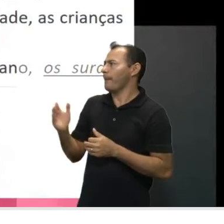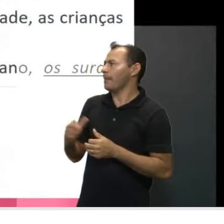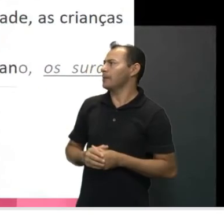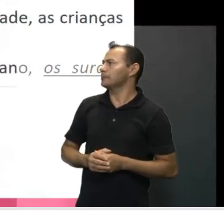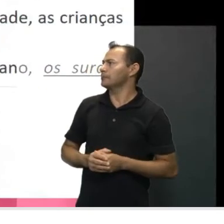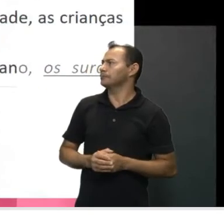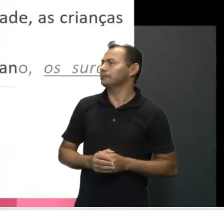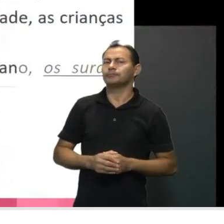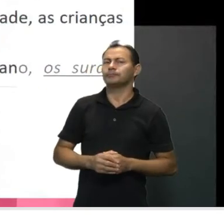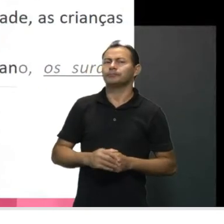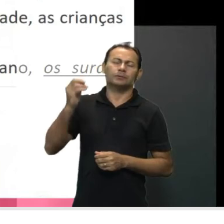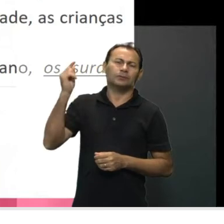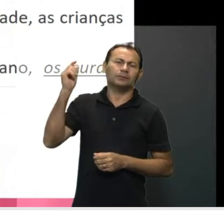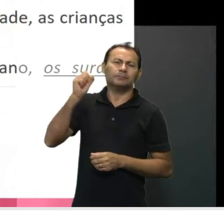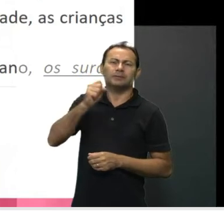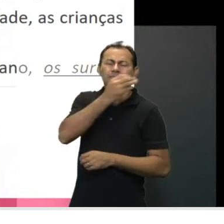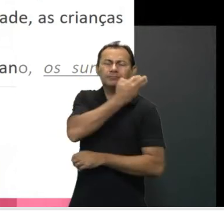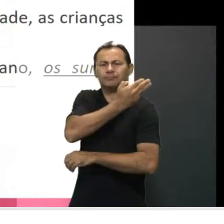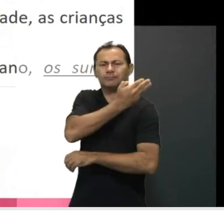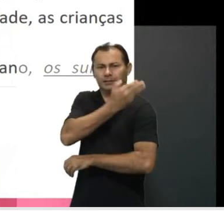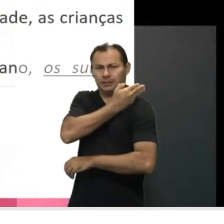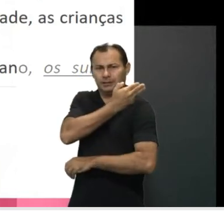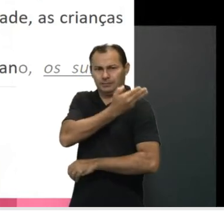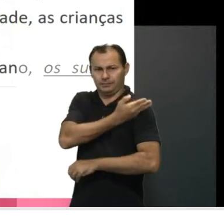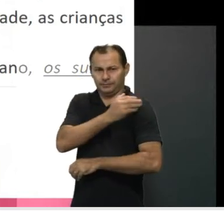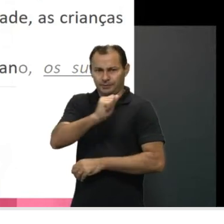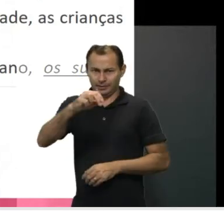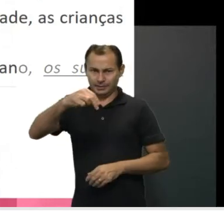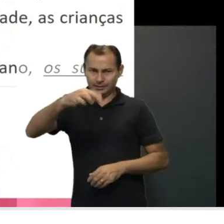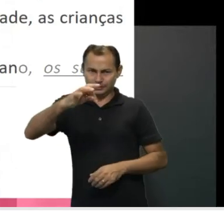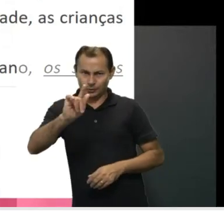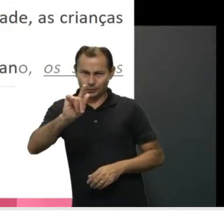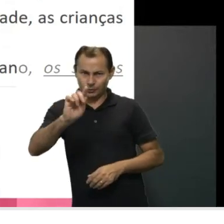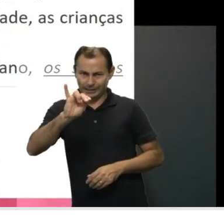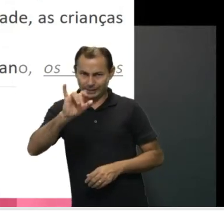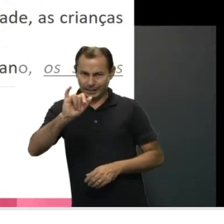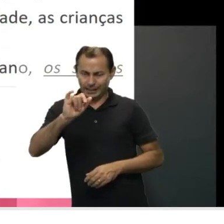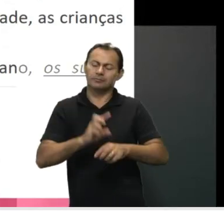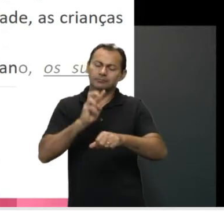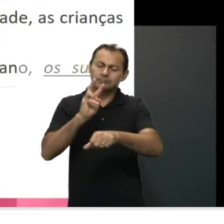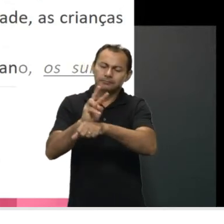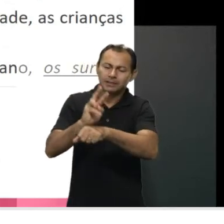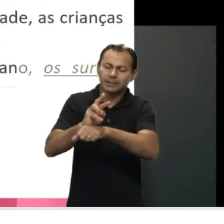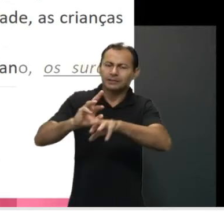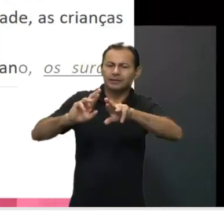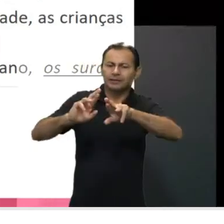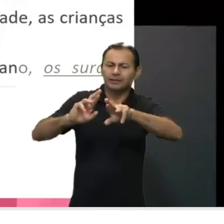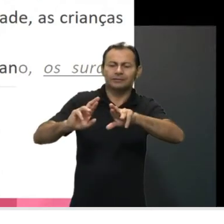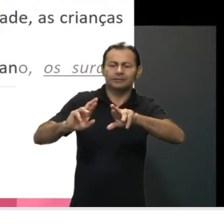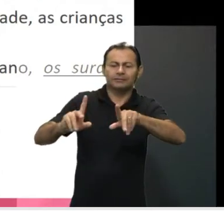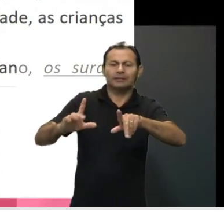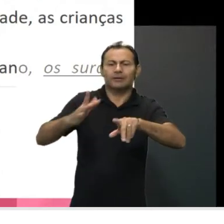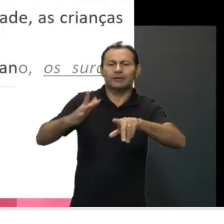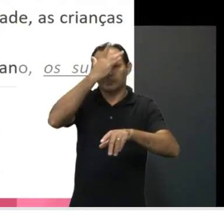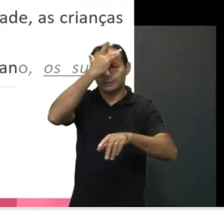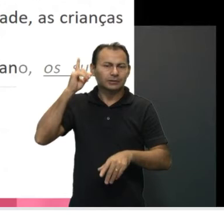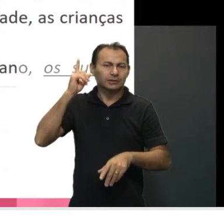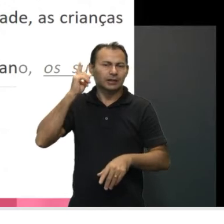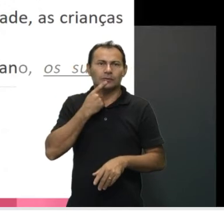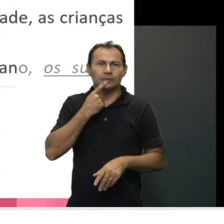já haviam alguns tratamentos diferentes em relação às pessoas que tinham perda auditiva. Olhem só.